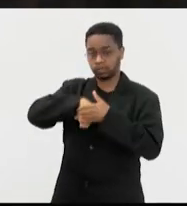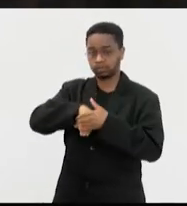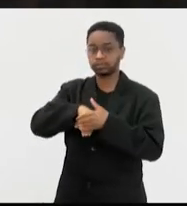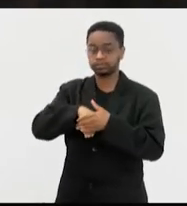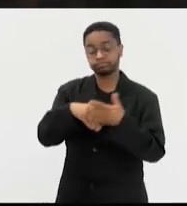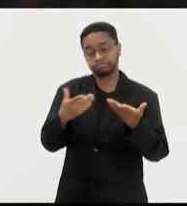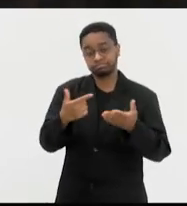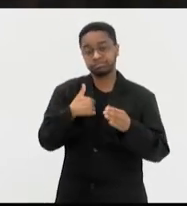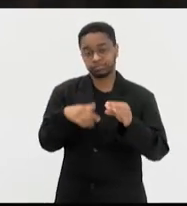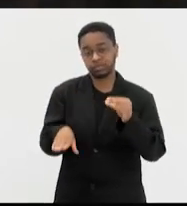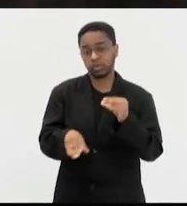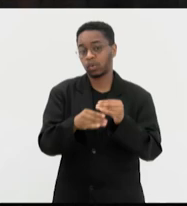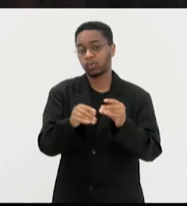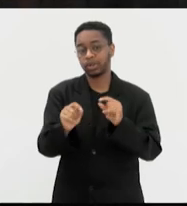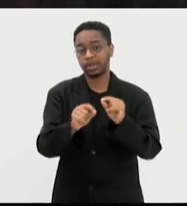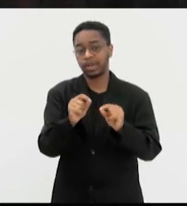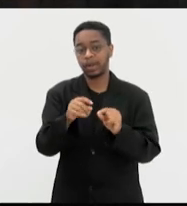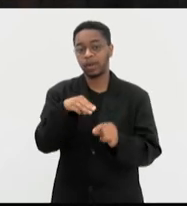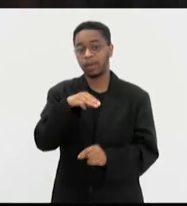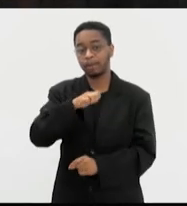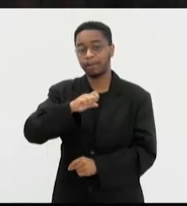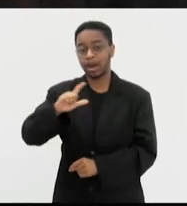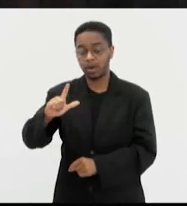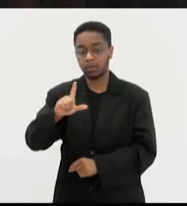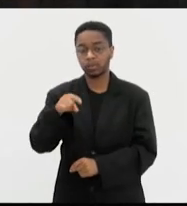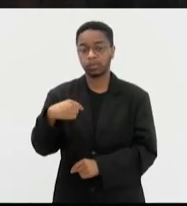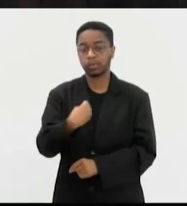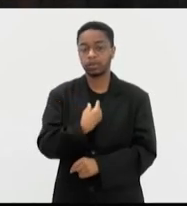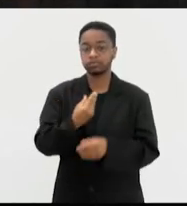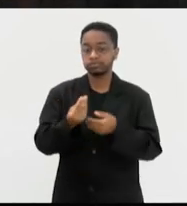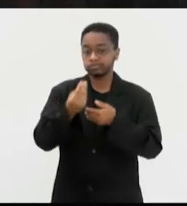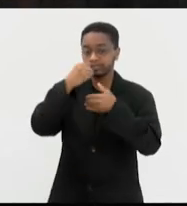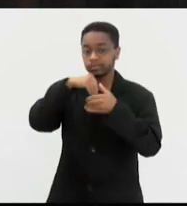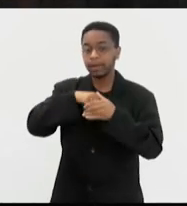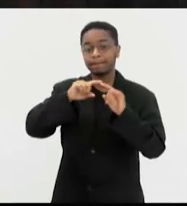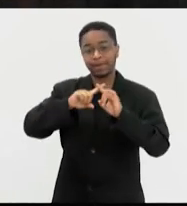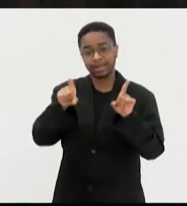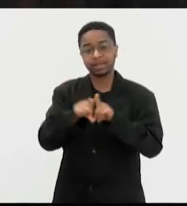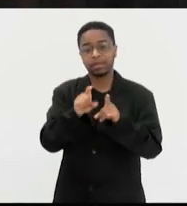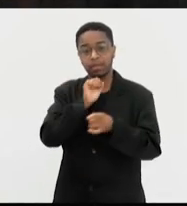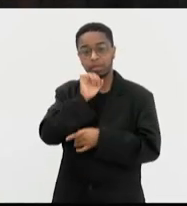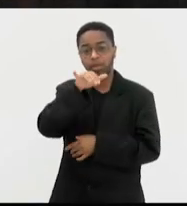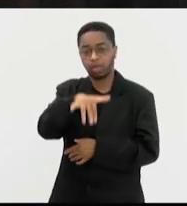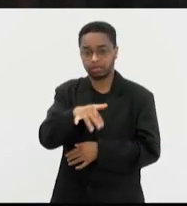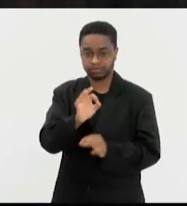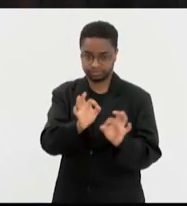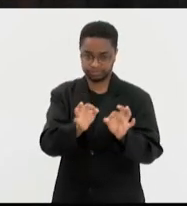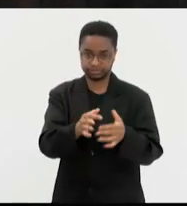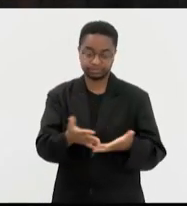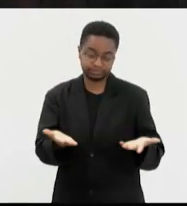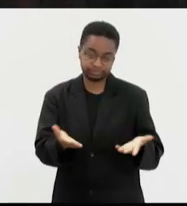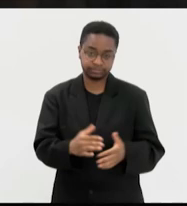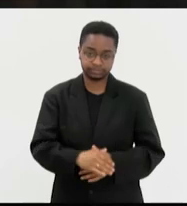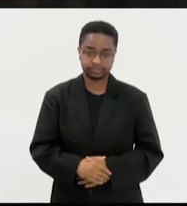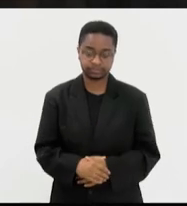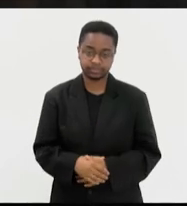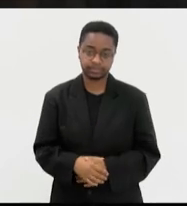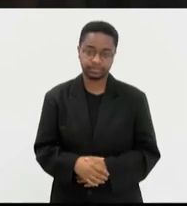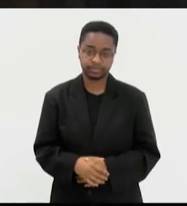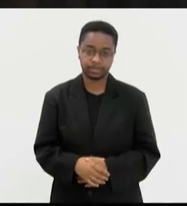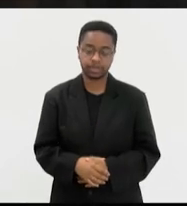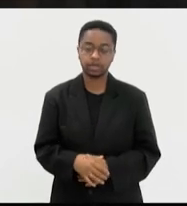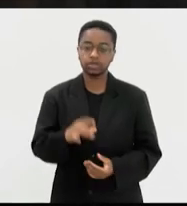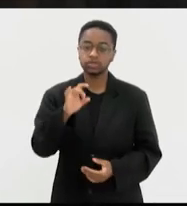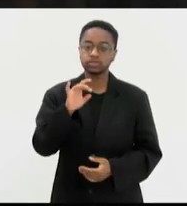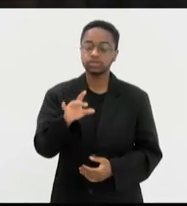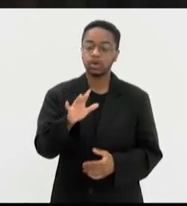complementaria o mal é aquele que entra pela boca e sai pela boca também né então é é só para